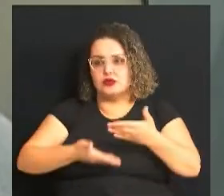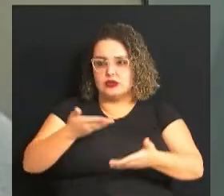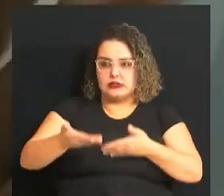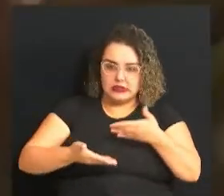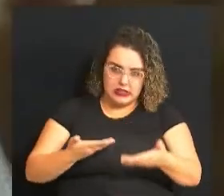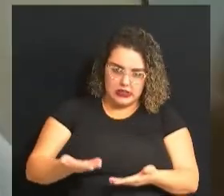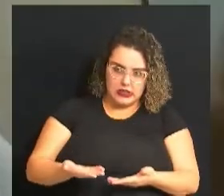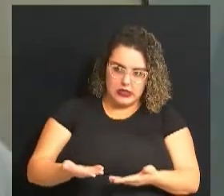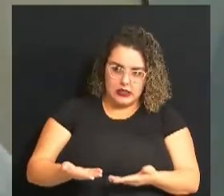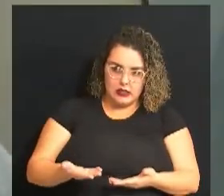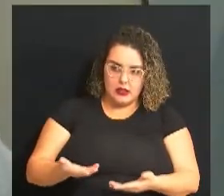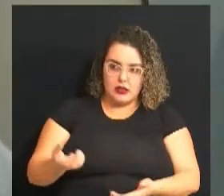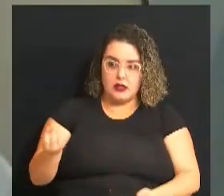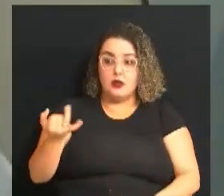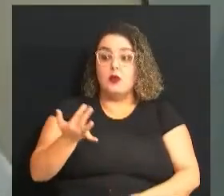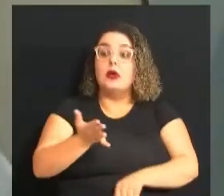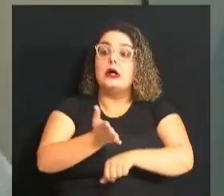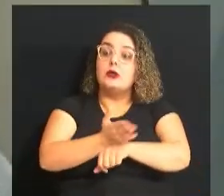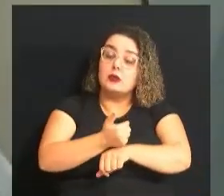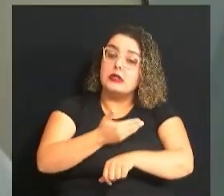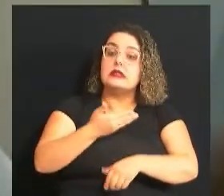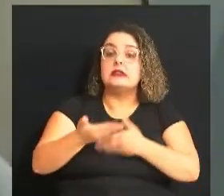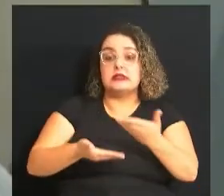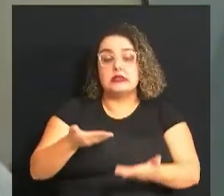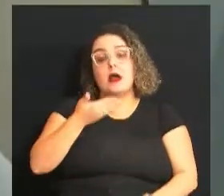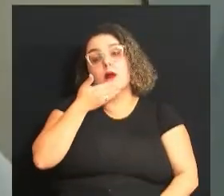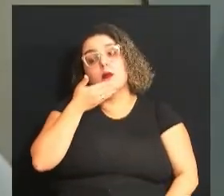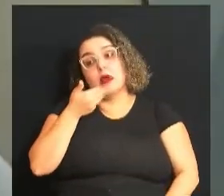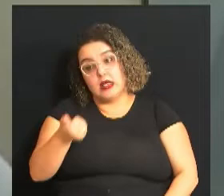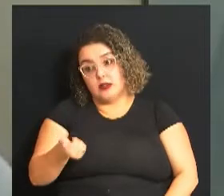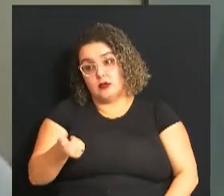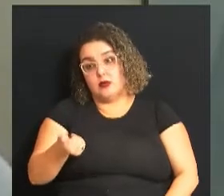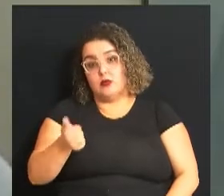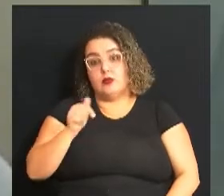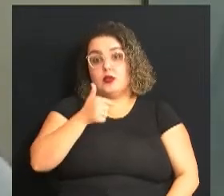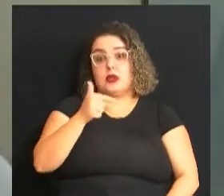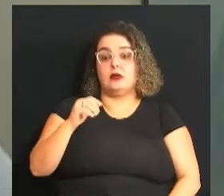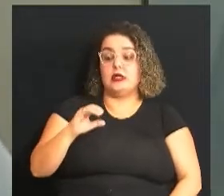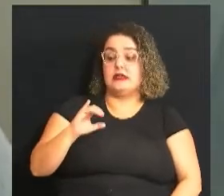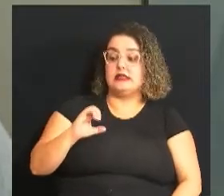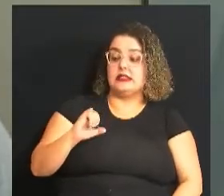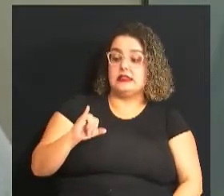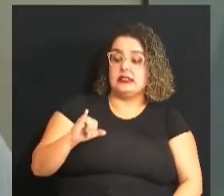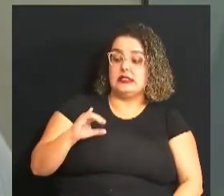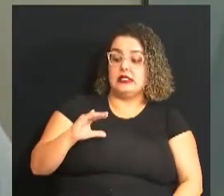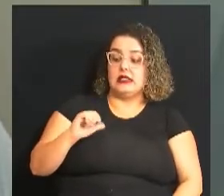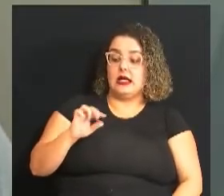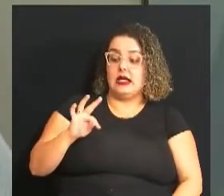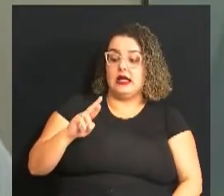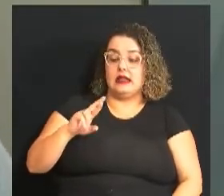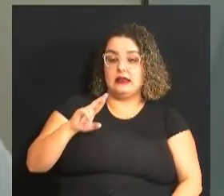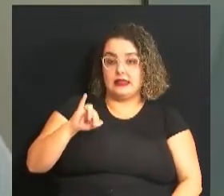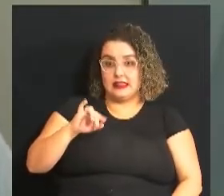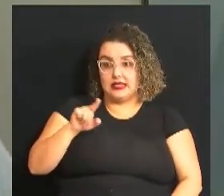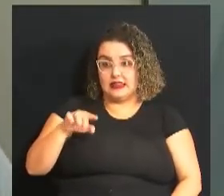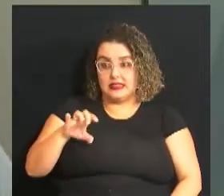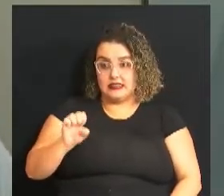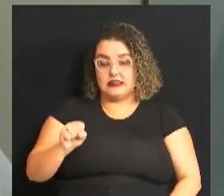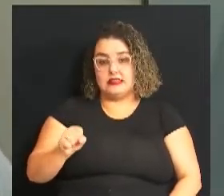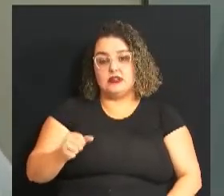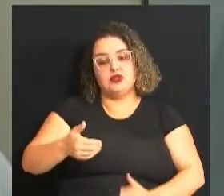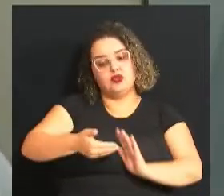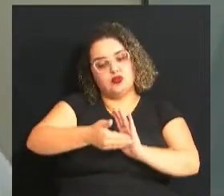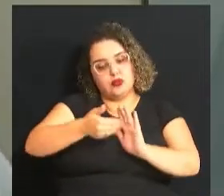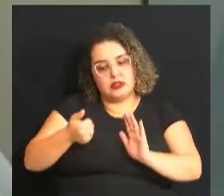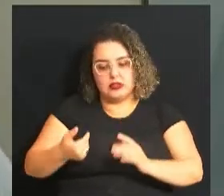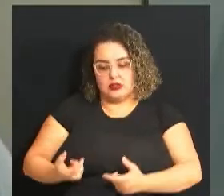quanto antes tratar, melhor, porque não acumula cicatrizes no fígado e tira esse risco do câncer de fígado e